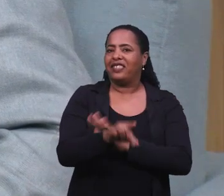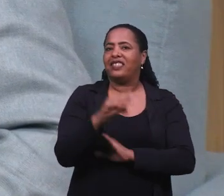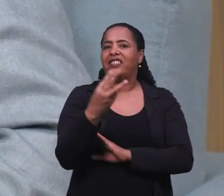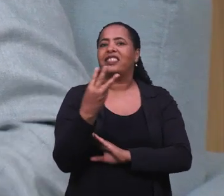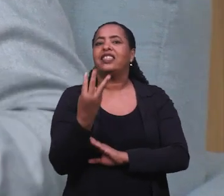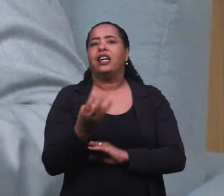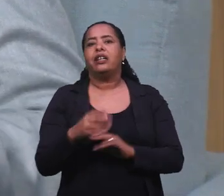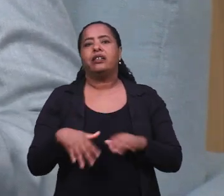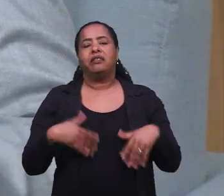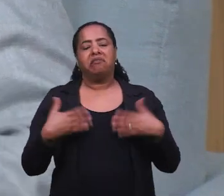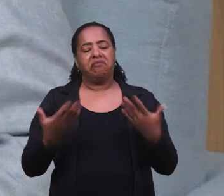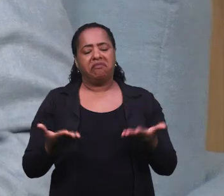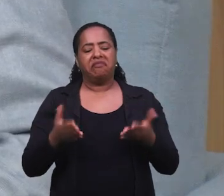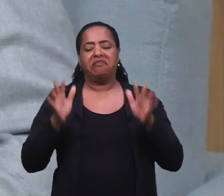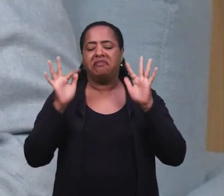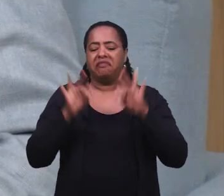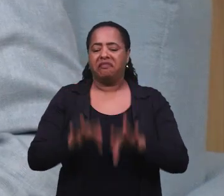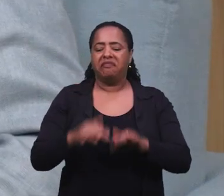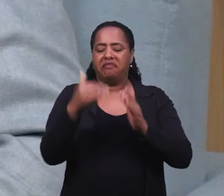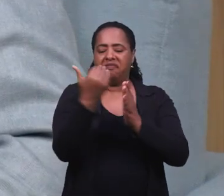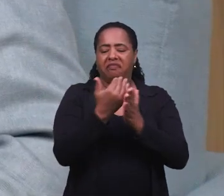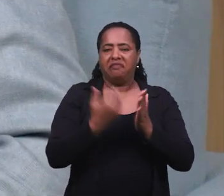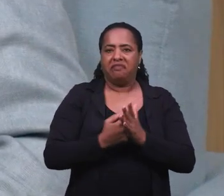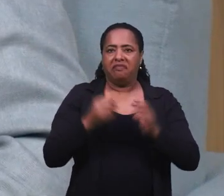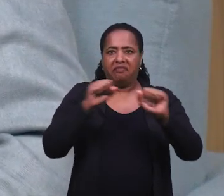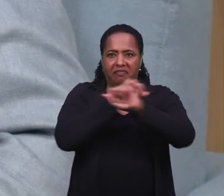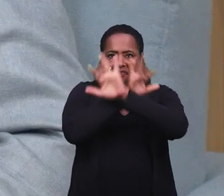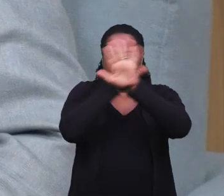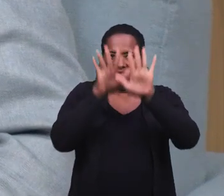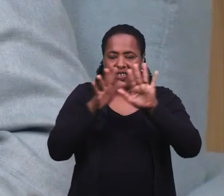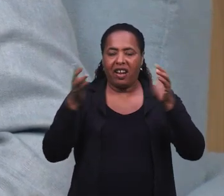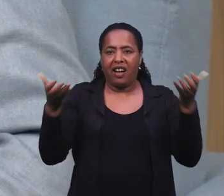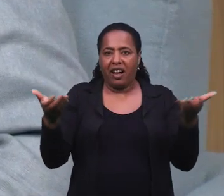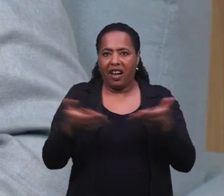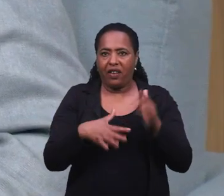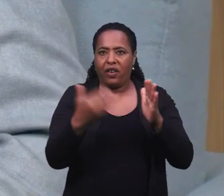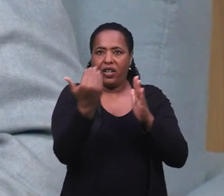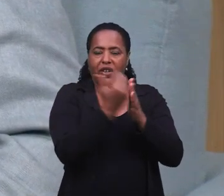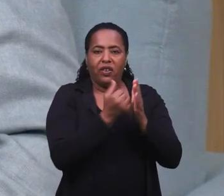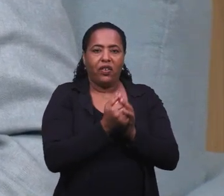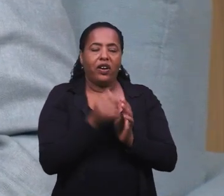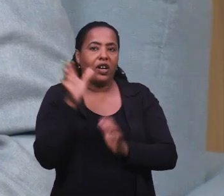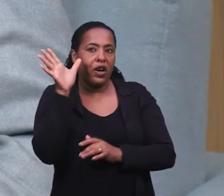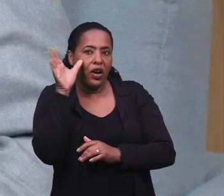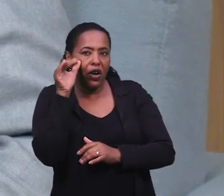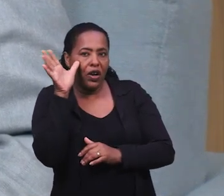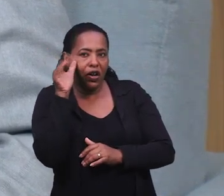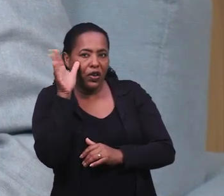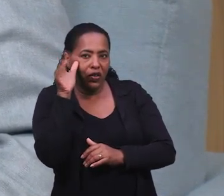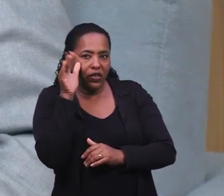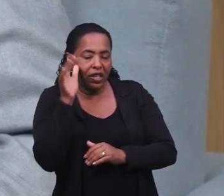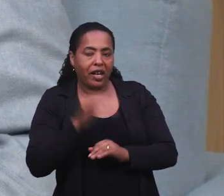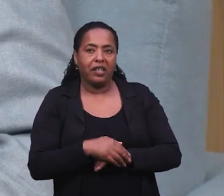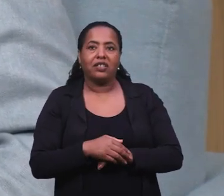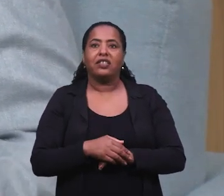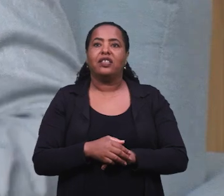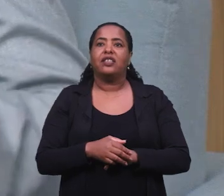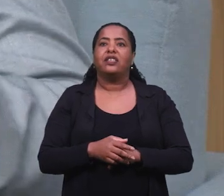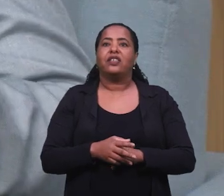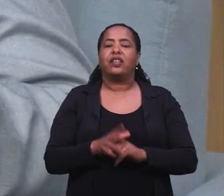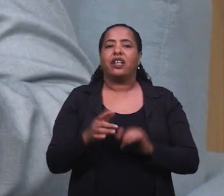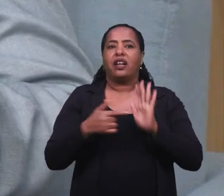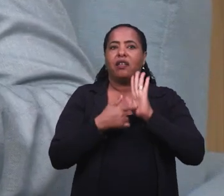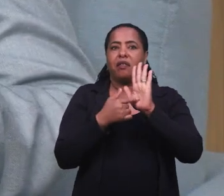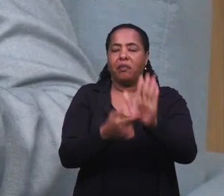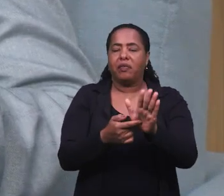fim, finalizando aqui então este quadro de curiosidades, nós chegamos no quadro tão esperado, onde os nossos irmãos